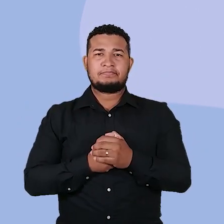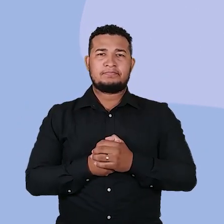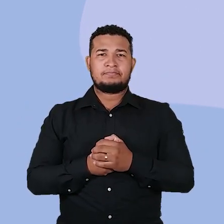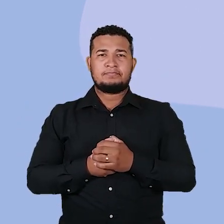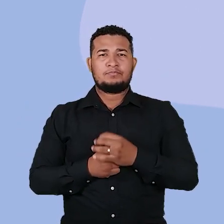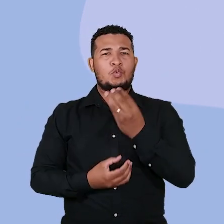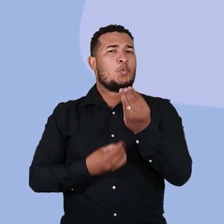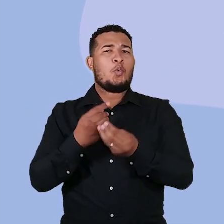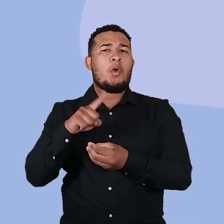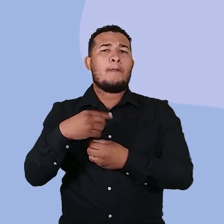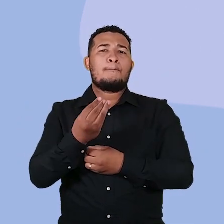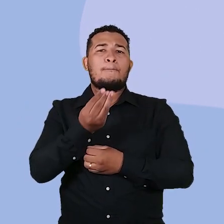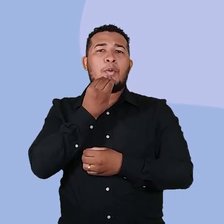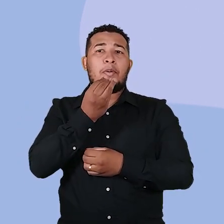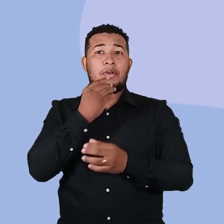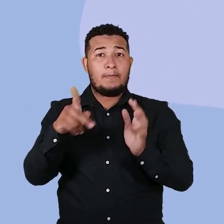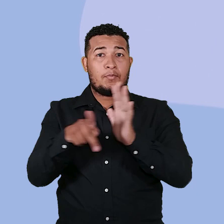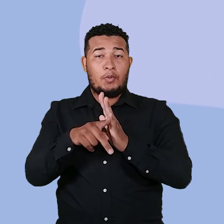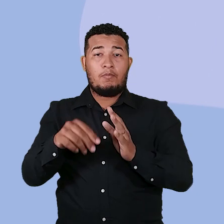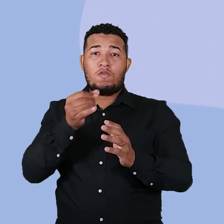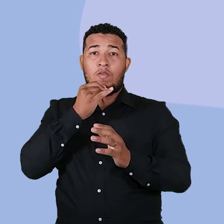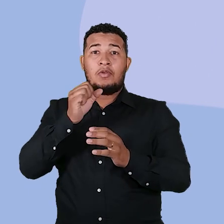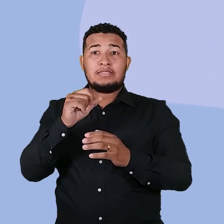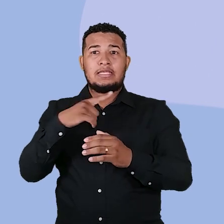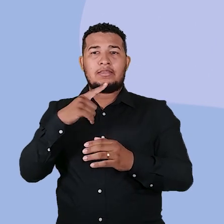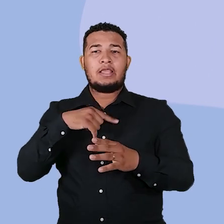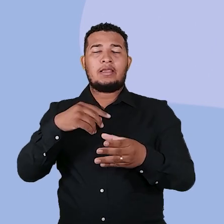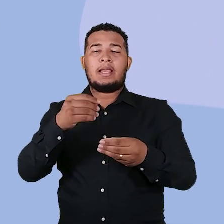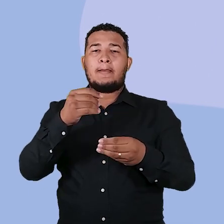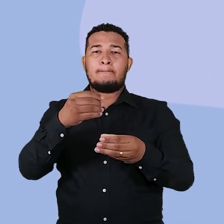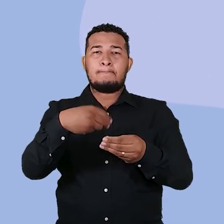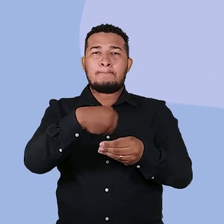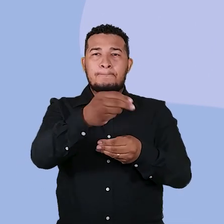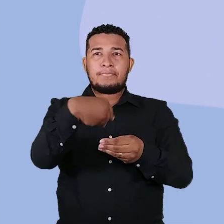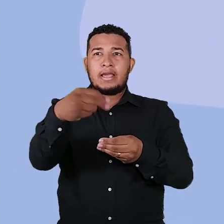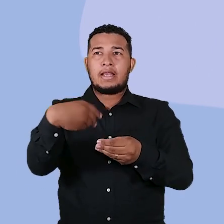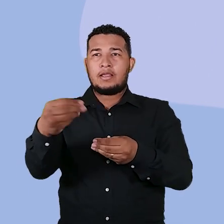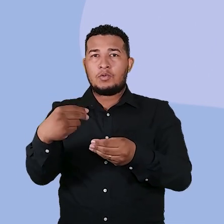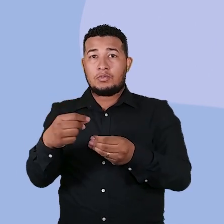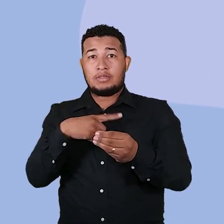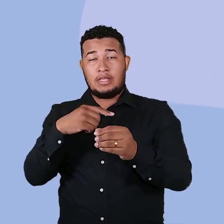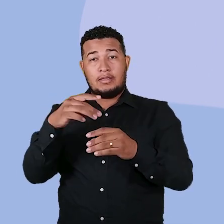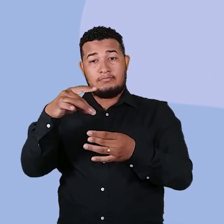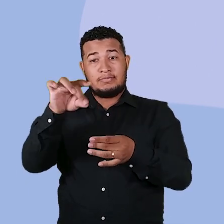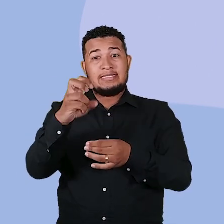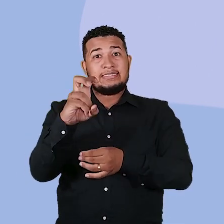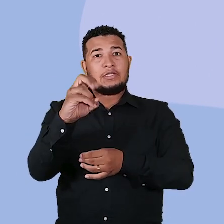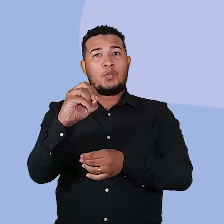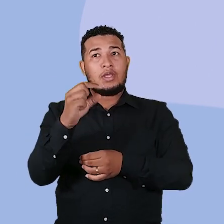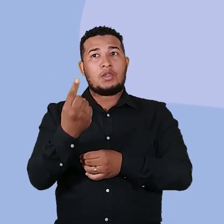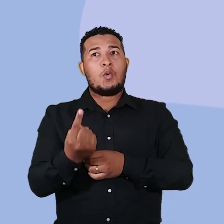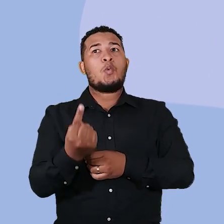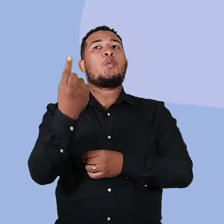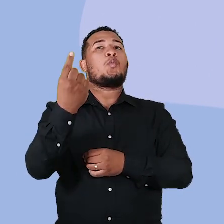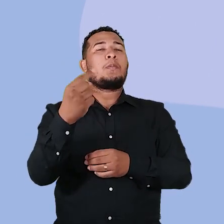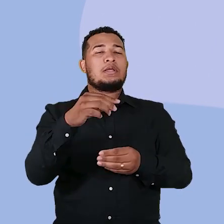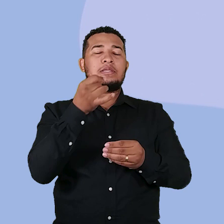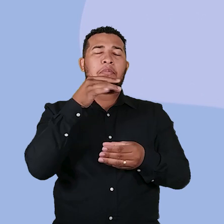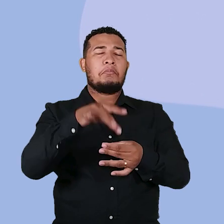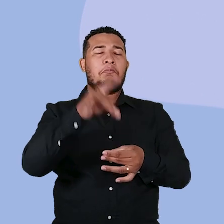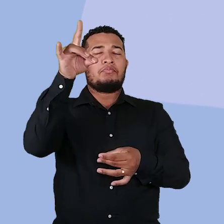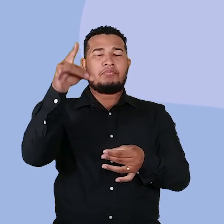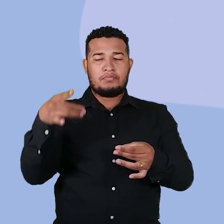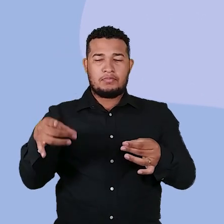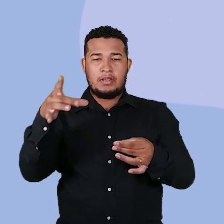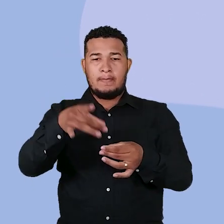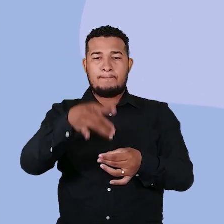independente né qual a probabilidade de ao retirar nos duas cartas de um baralho de 52 cartas uma